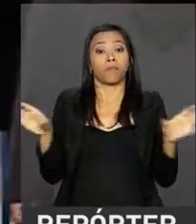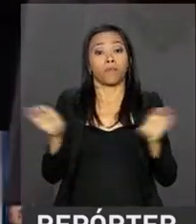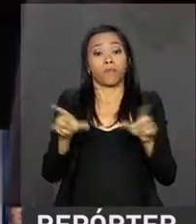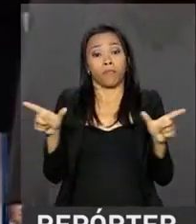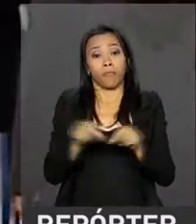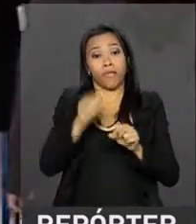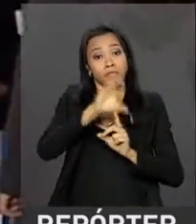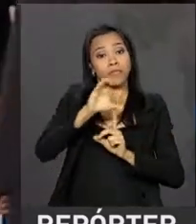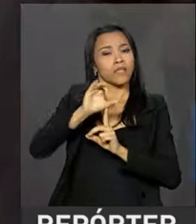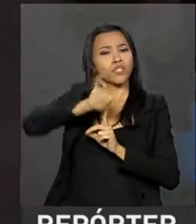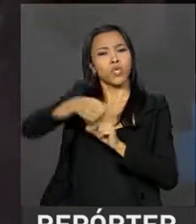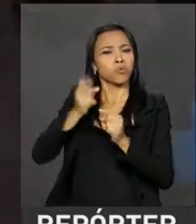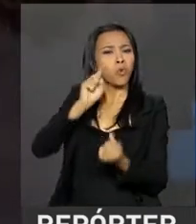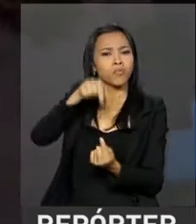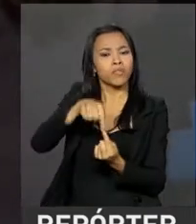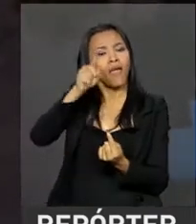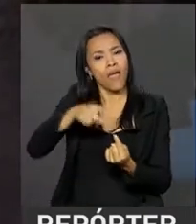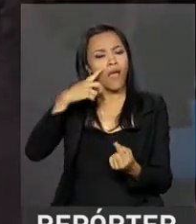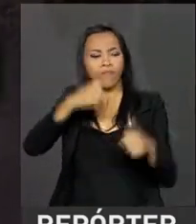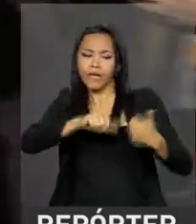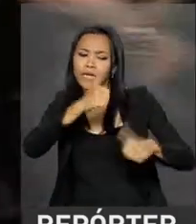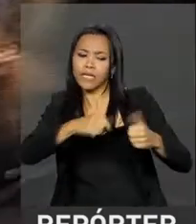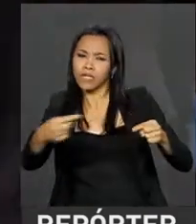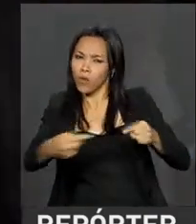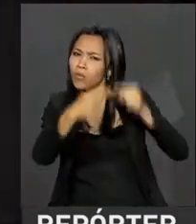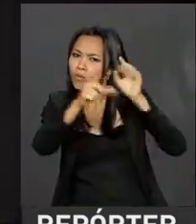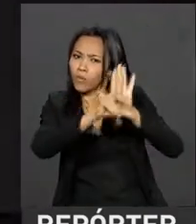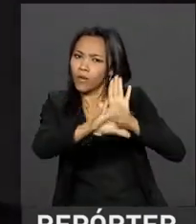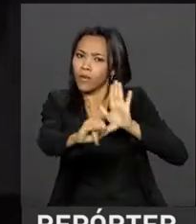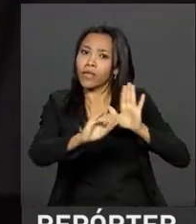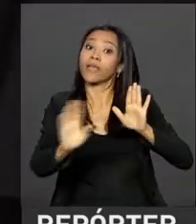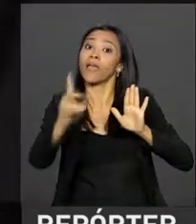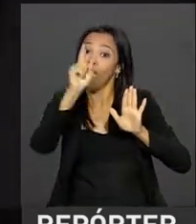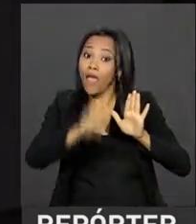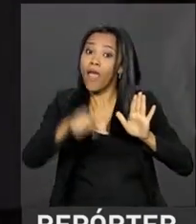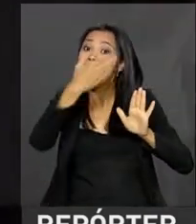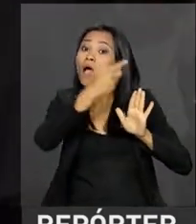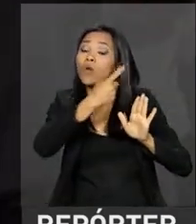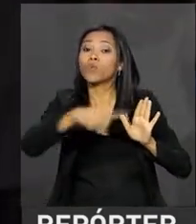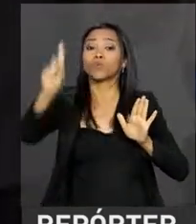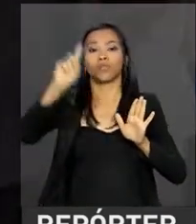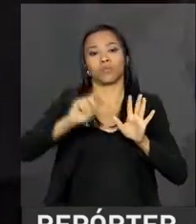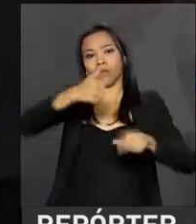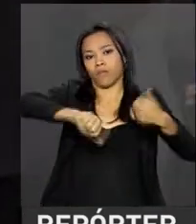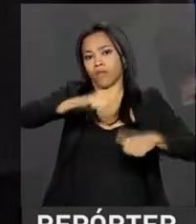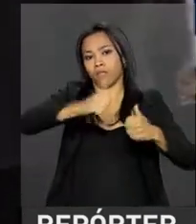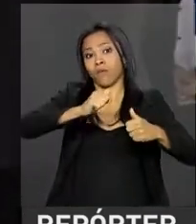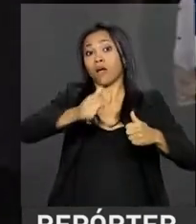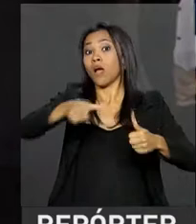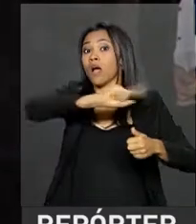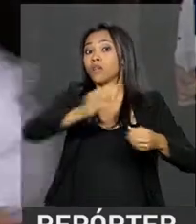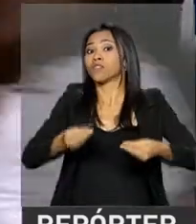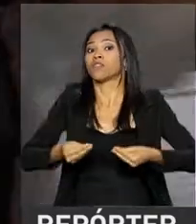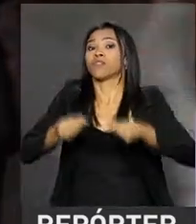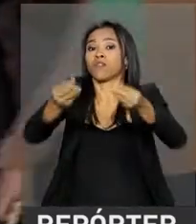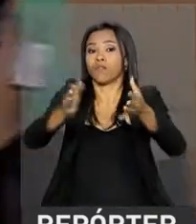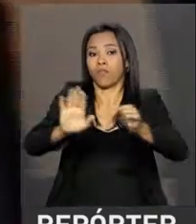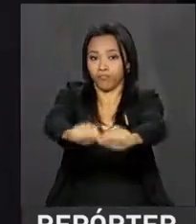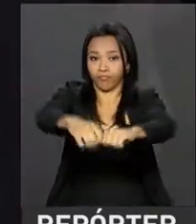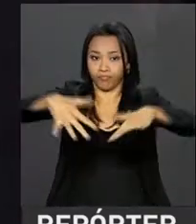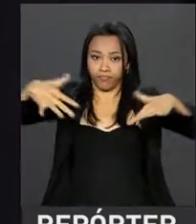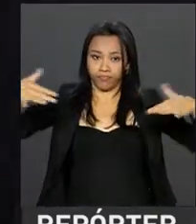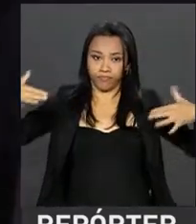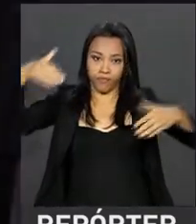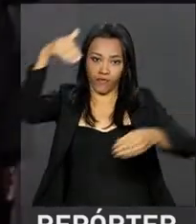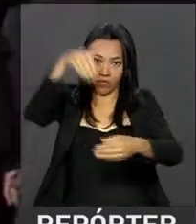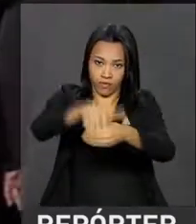do projeto de lei e é a última comissão antes da análise pelo plenário do Senado. Esse projeto de reforma trabalhista prevê, entre